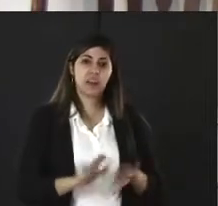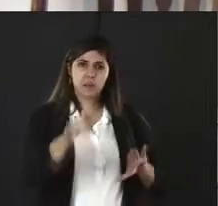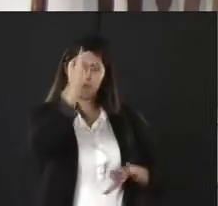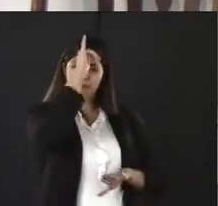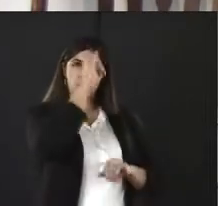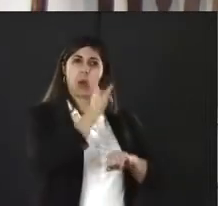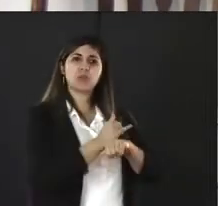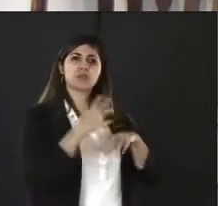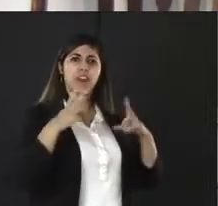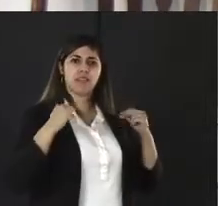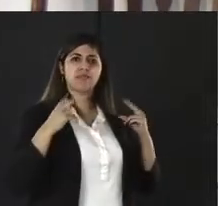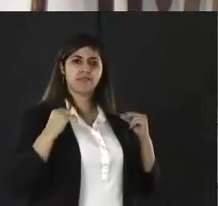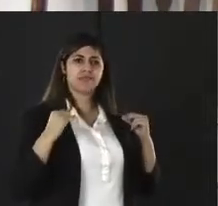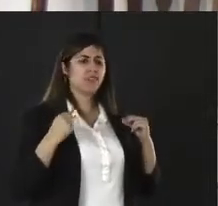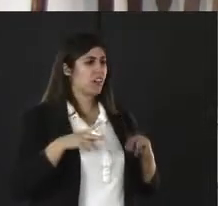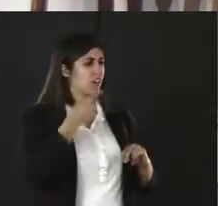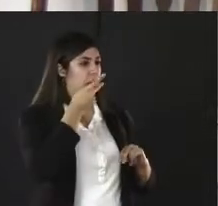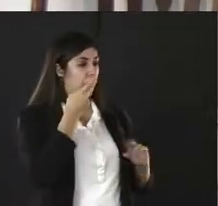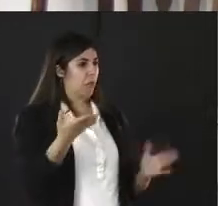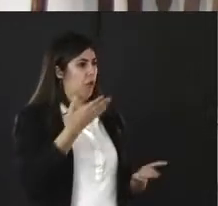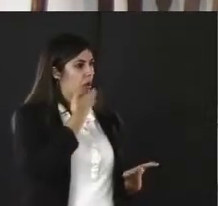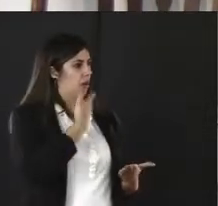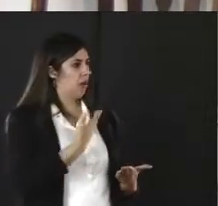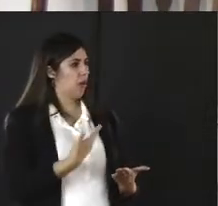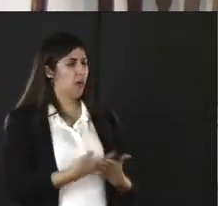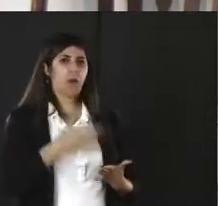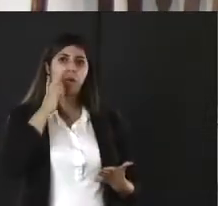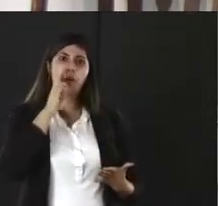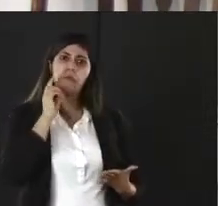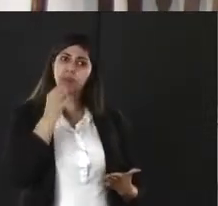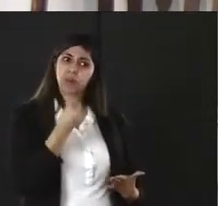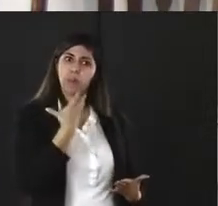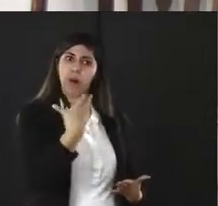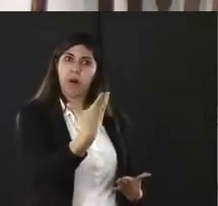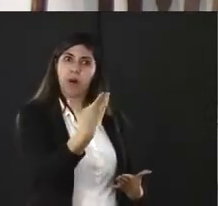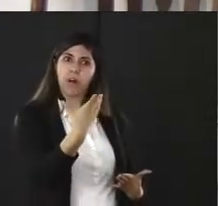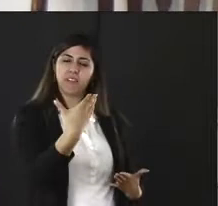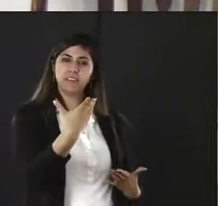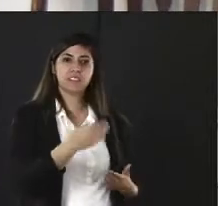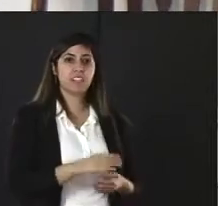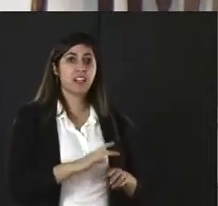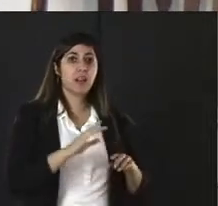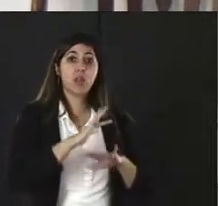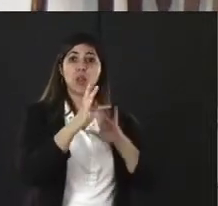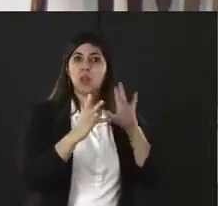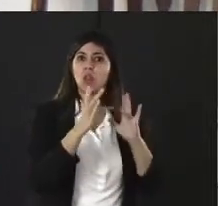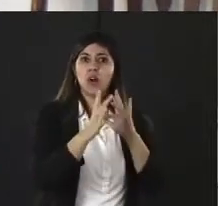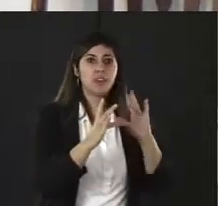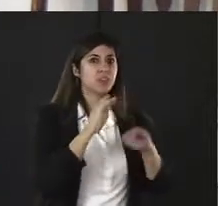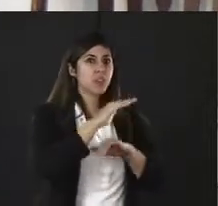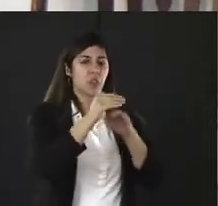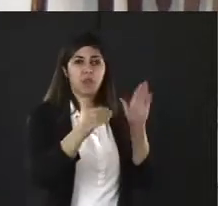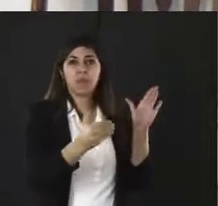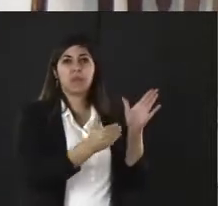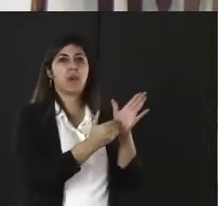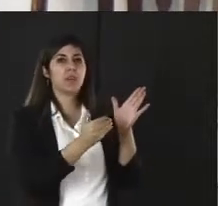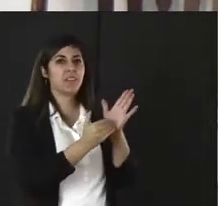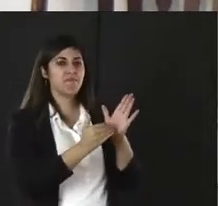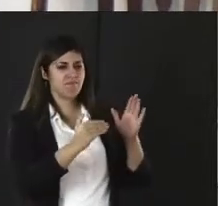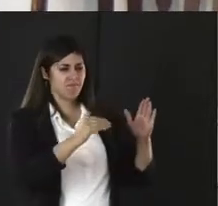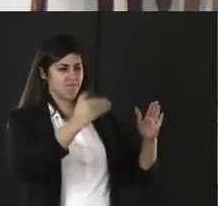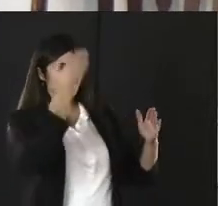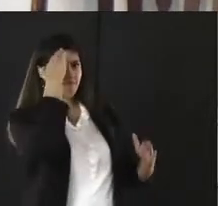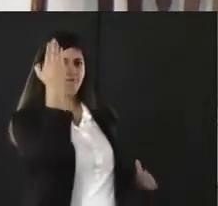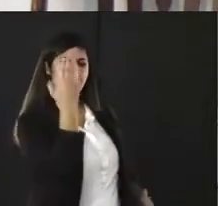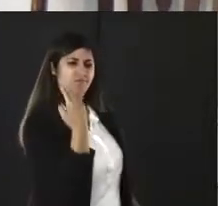surpreso as pessoas que provaram do rio ficaram surpresas e o noivo recebeu toda a glória glória de